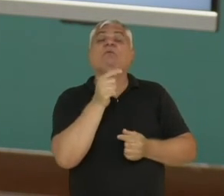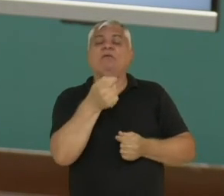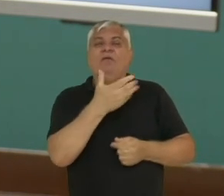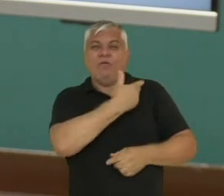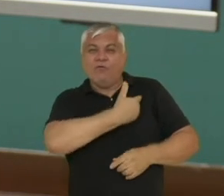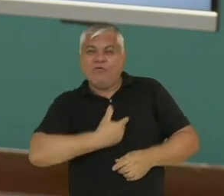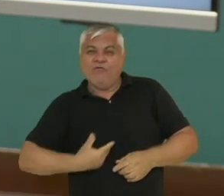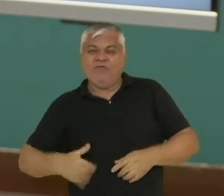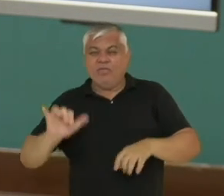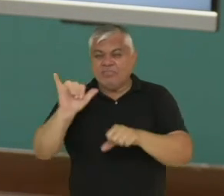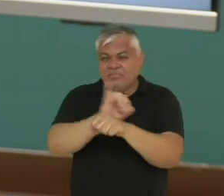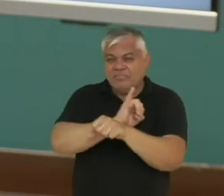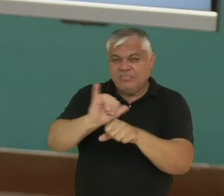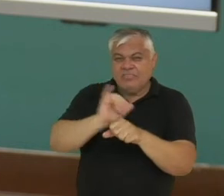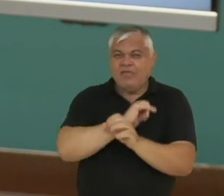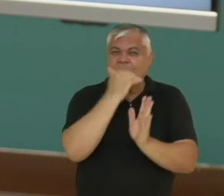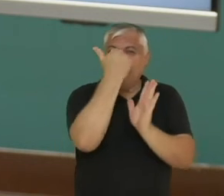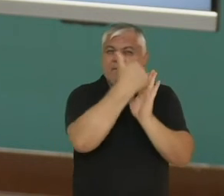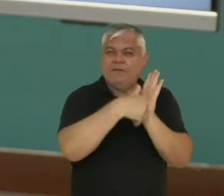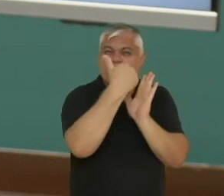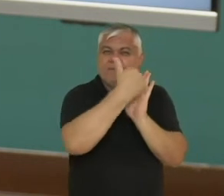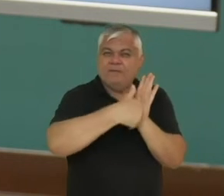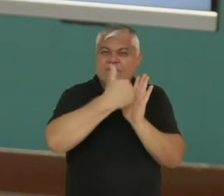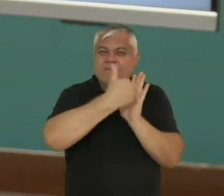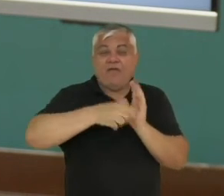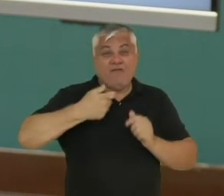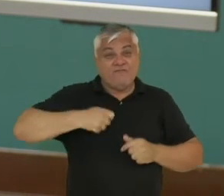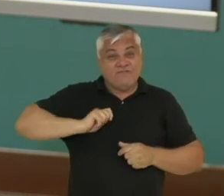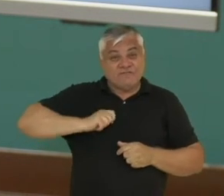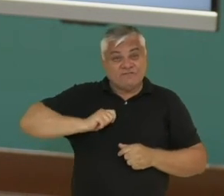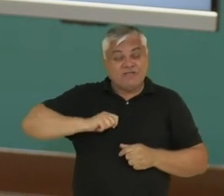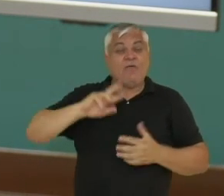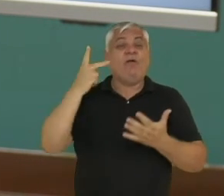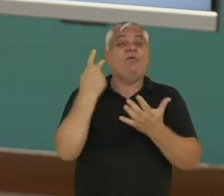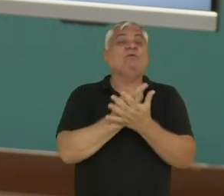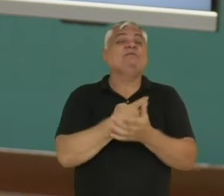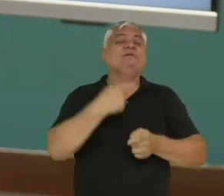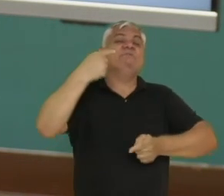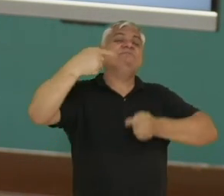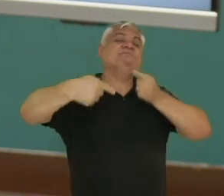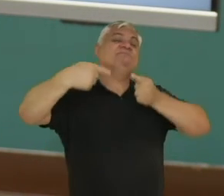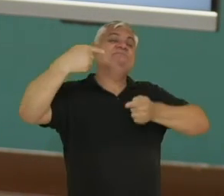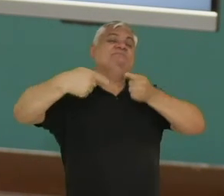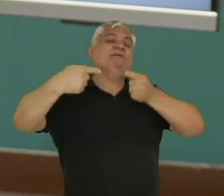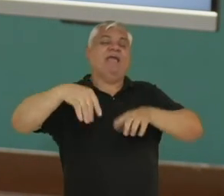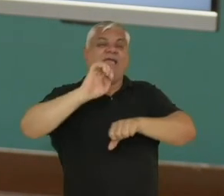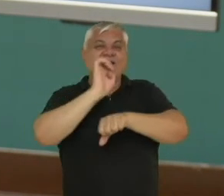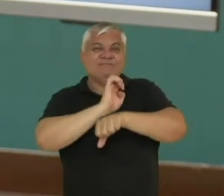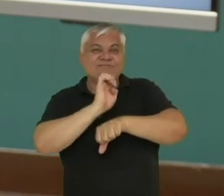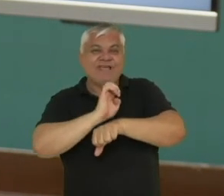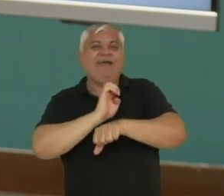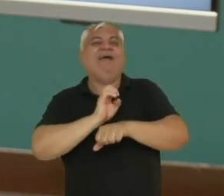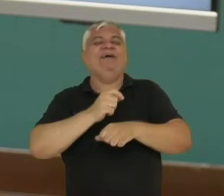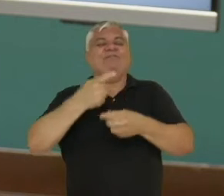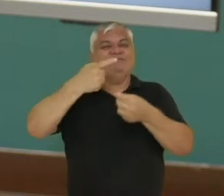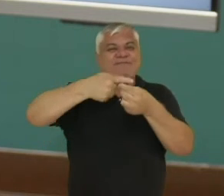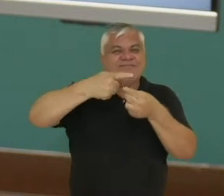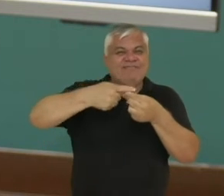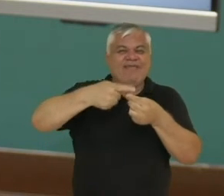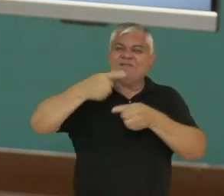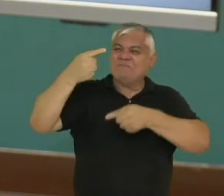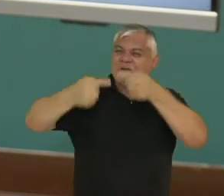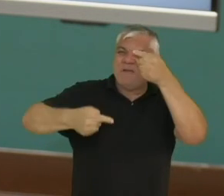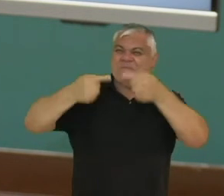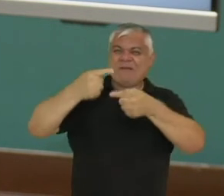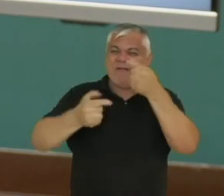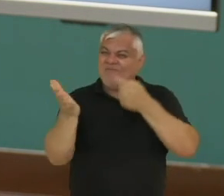fiscais, né, começou a ter então uma chamada guerra fiscal entre os estados ou municípios, né, para atrair